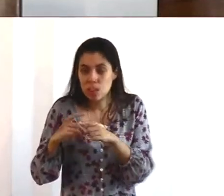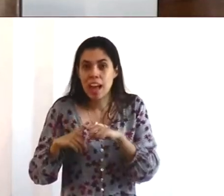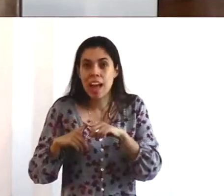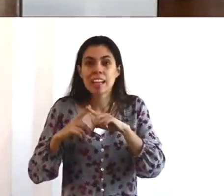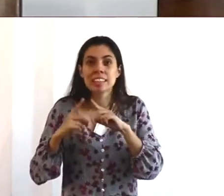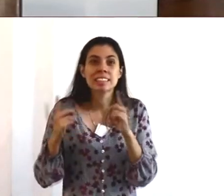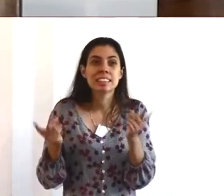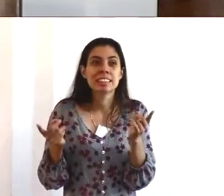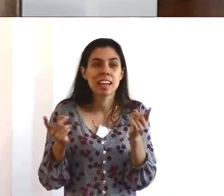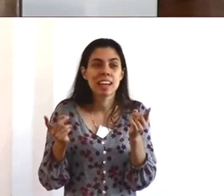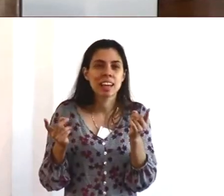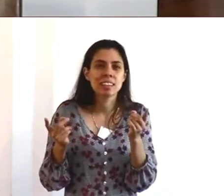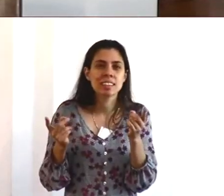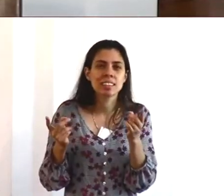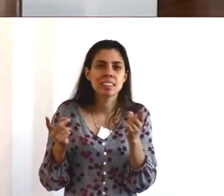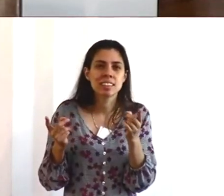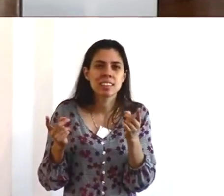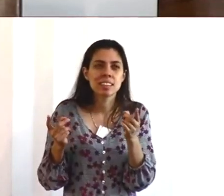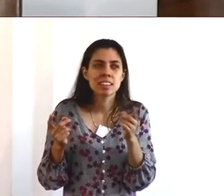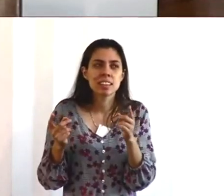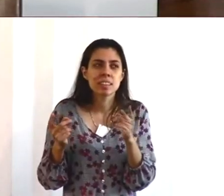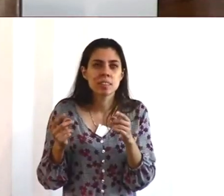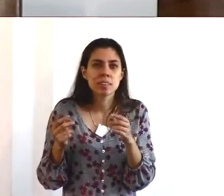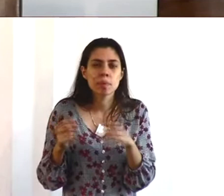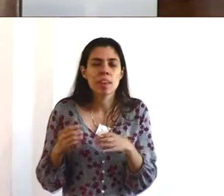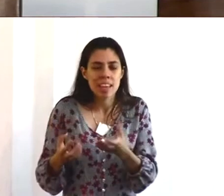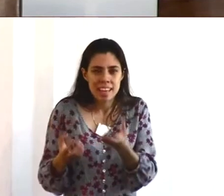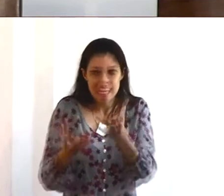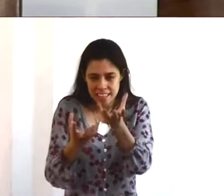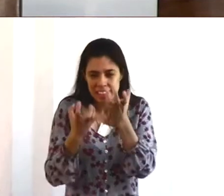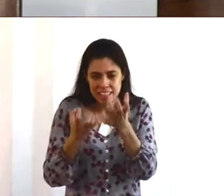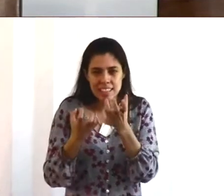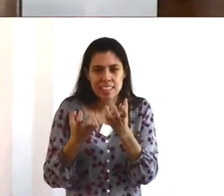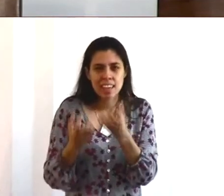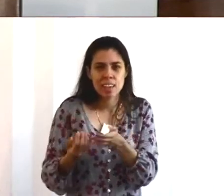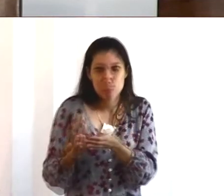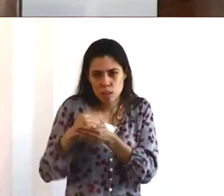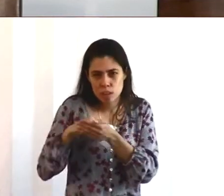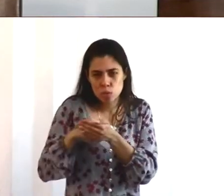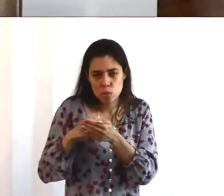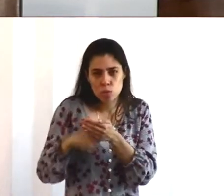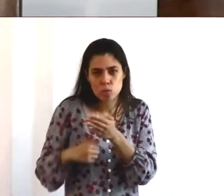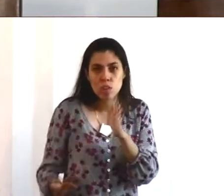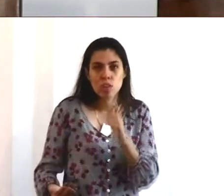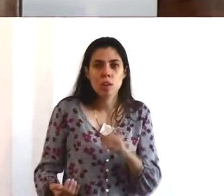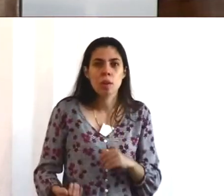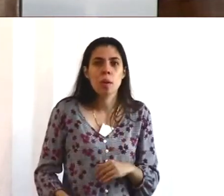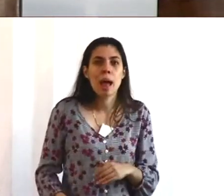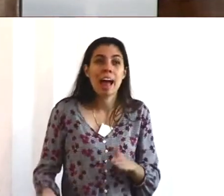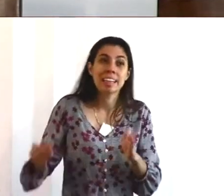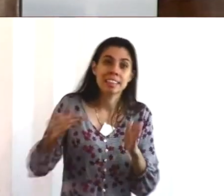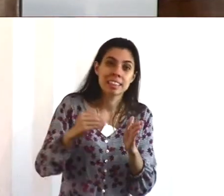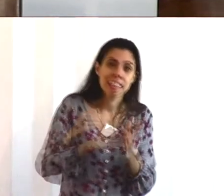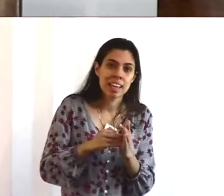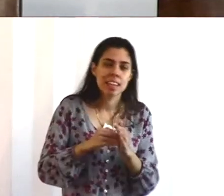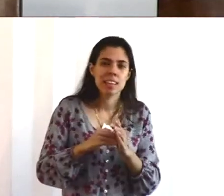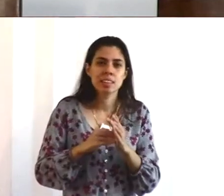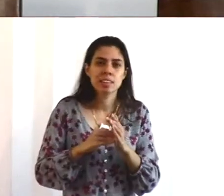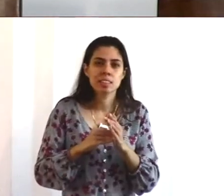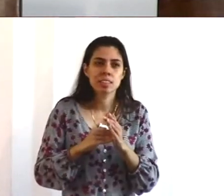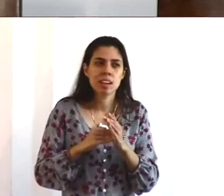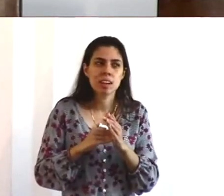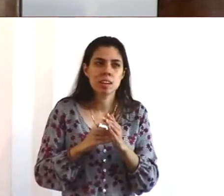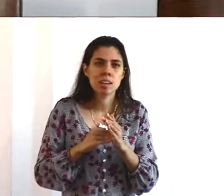resolver, nós queremos sentar, nos abrigar e deixar que alguém resolva por nós.